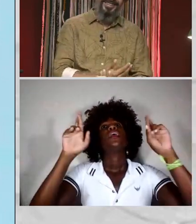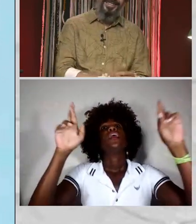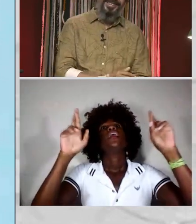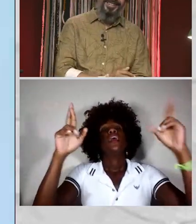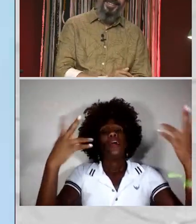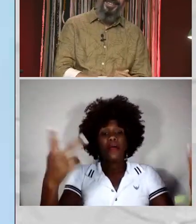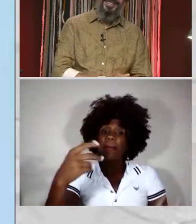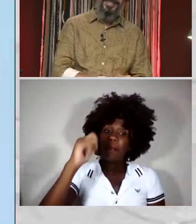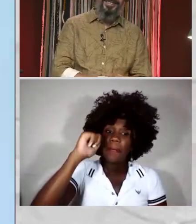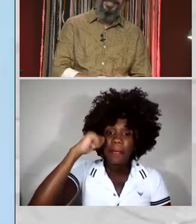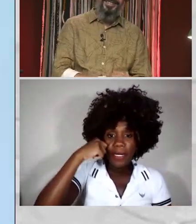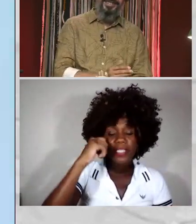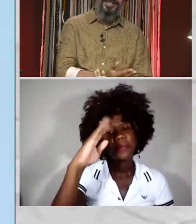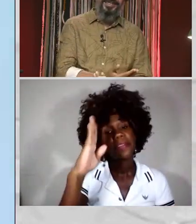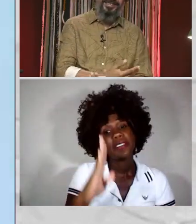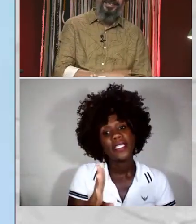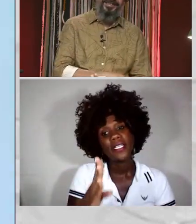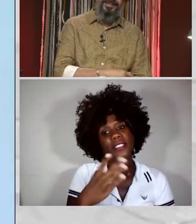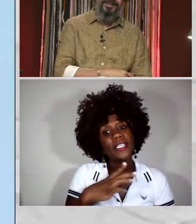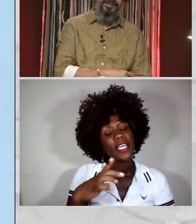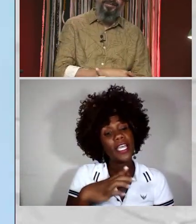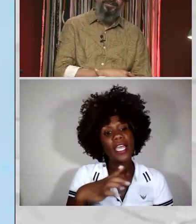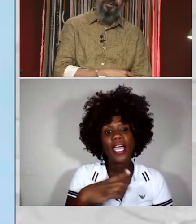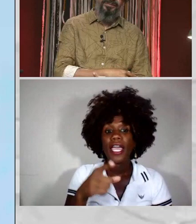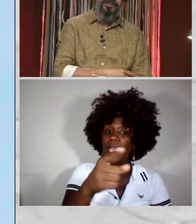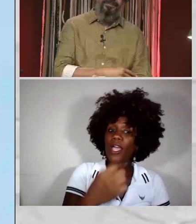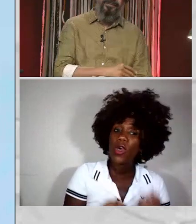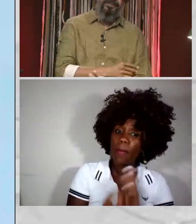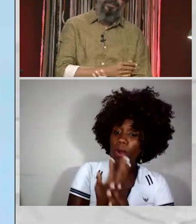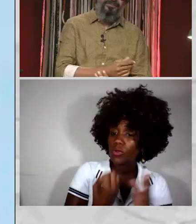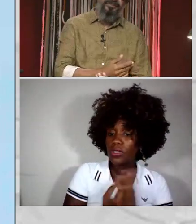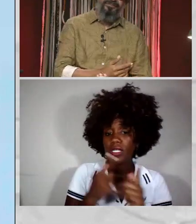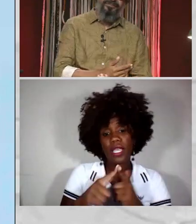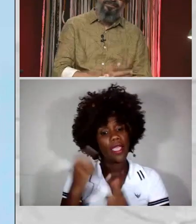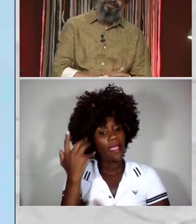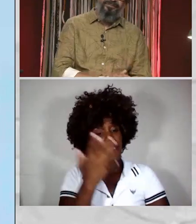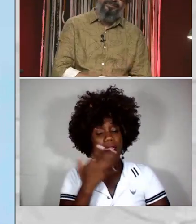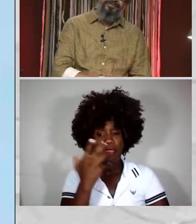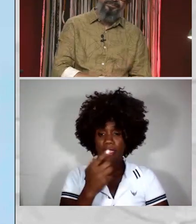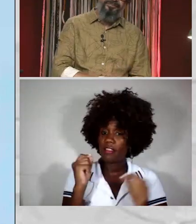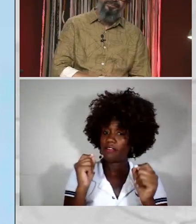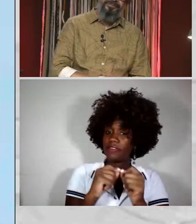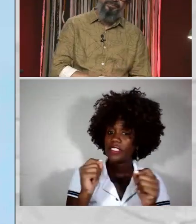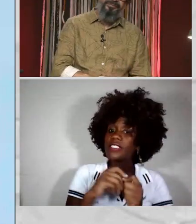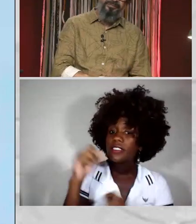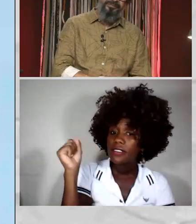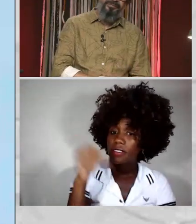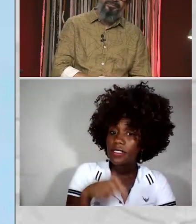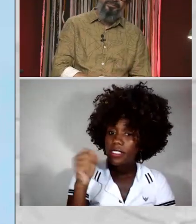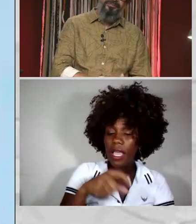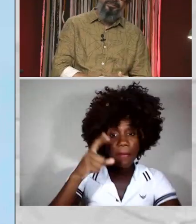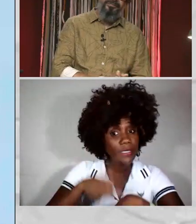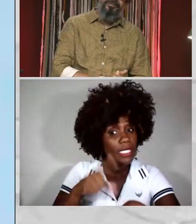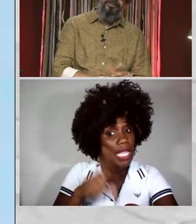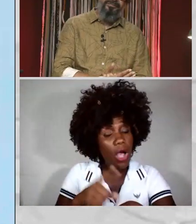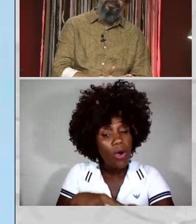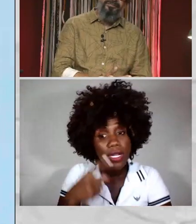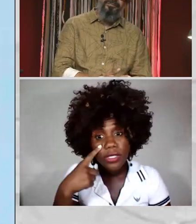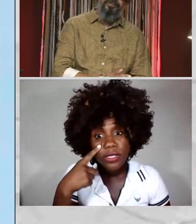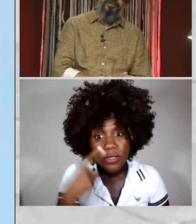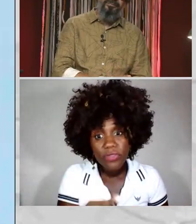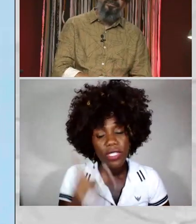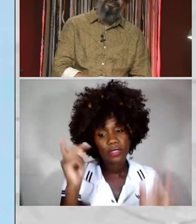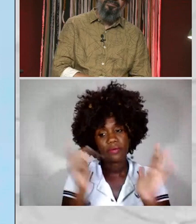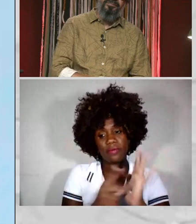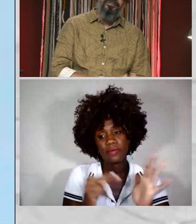Brasileira. Não deixei nenhum momento de produzir, de cantar, de fazer, mas está na hora de materializar isso,